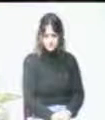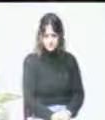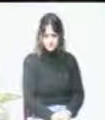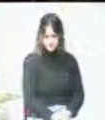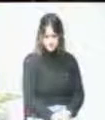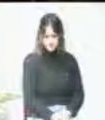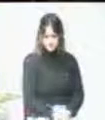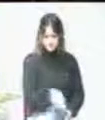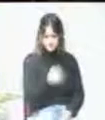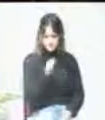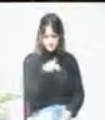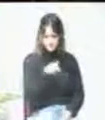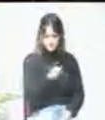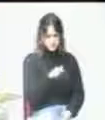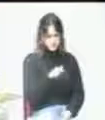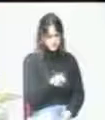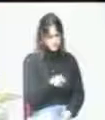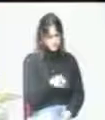Quarentena,